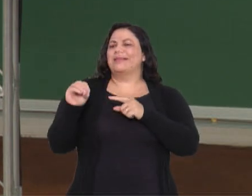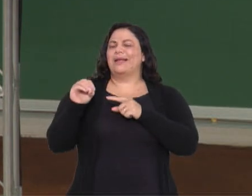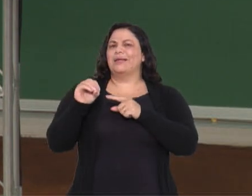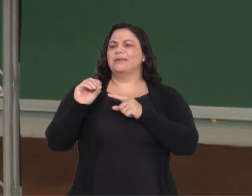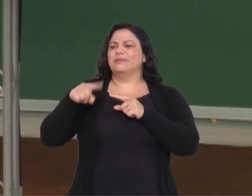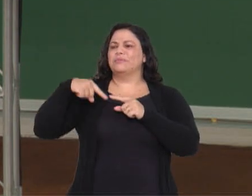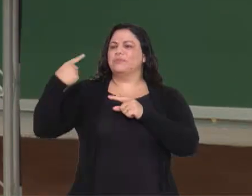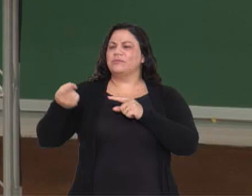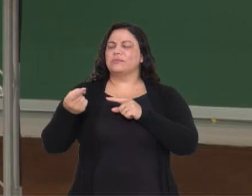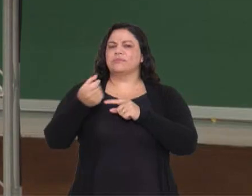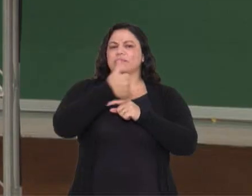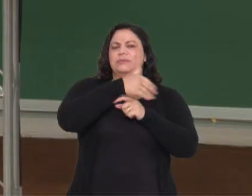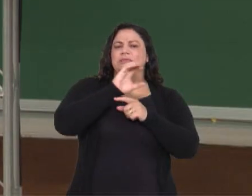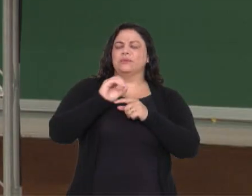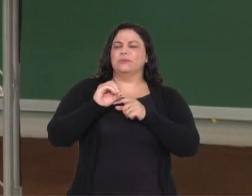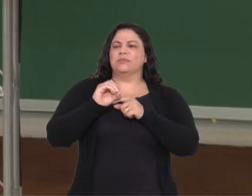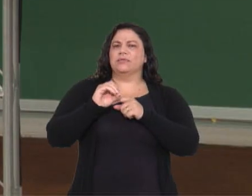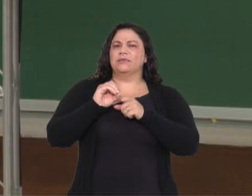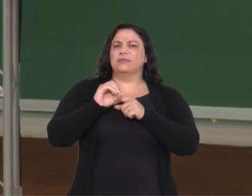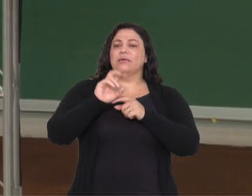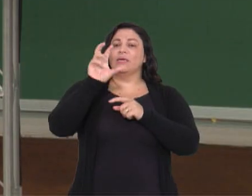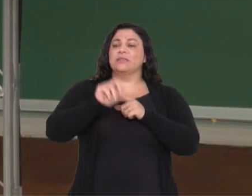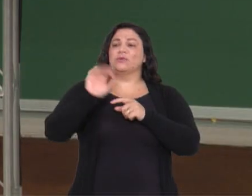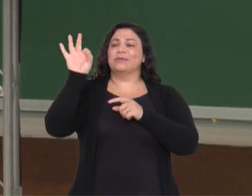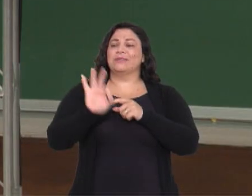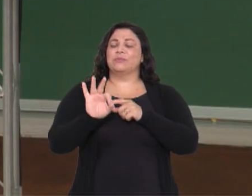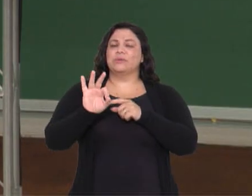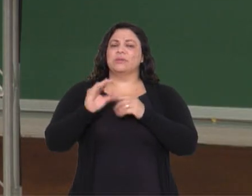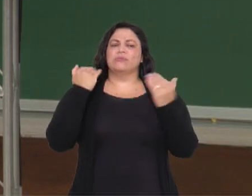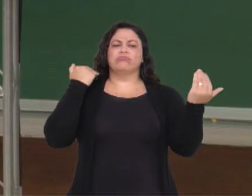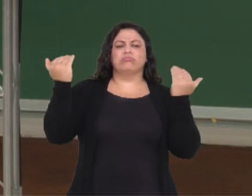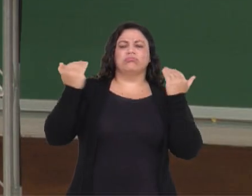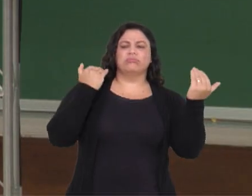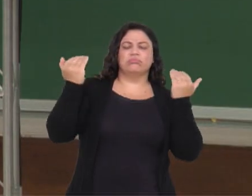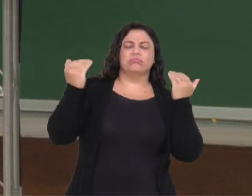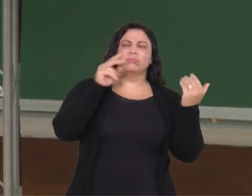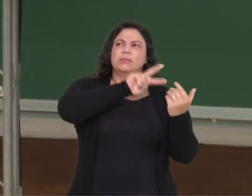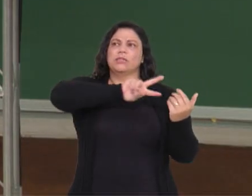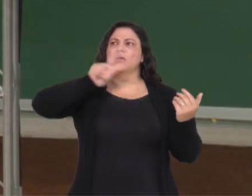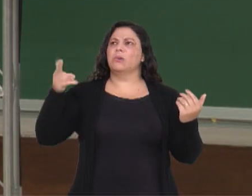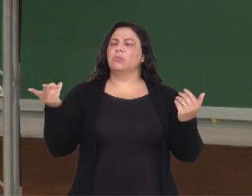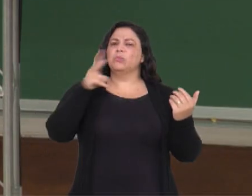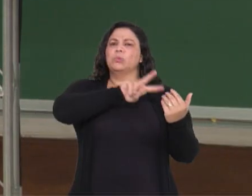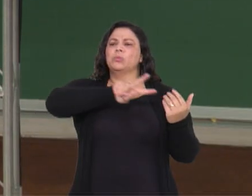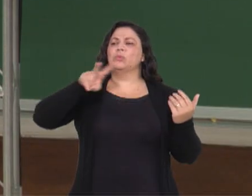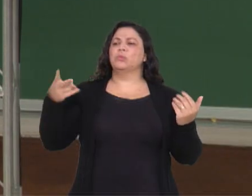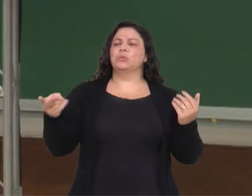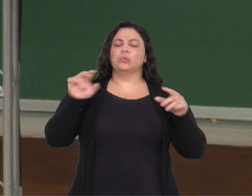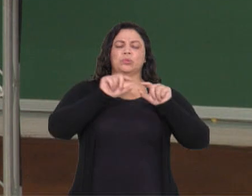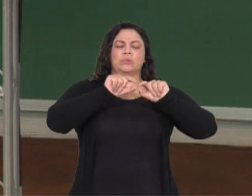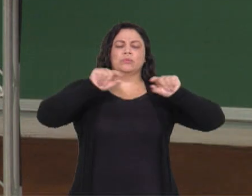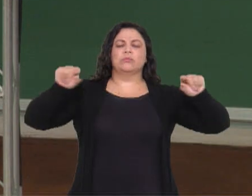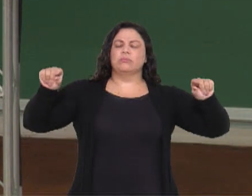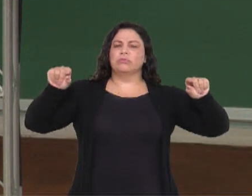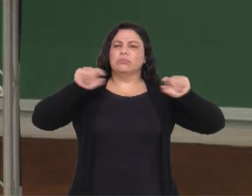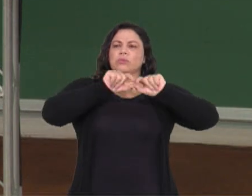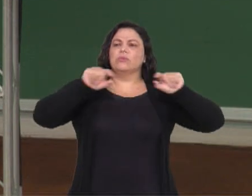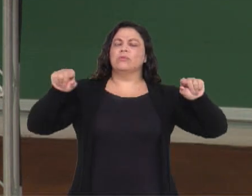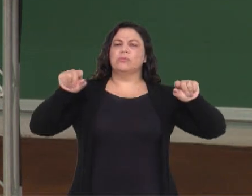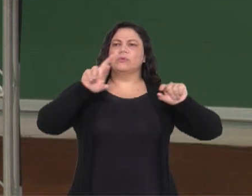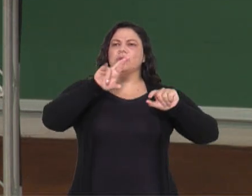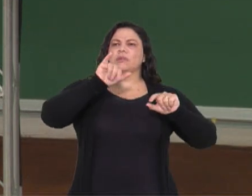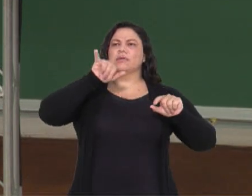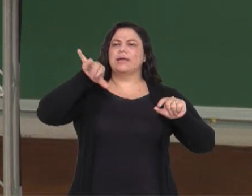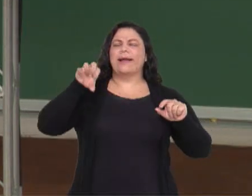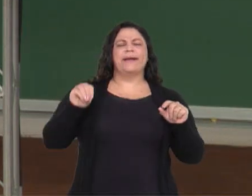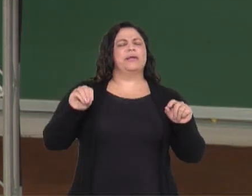né? 50% a mais que 10, 15. Vamos comparar os dois fazendo a fórmula do comprimento. Comprimento com o raio em